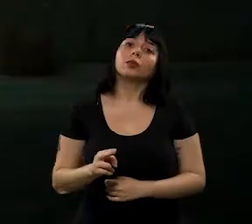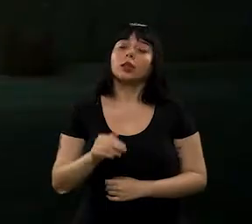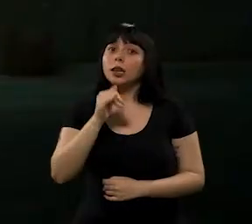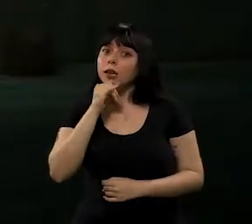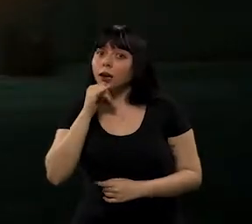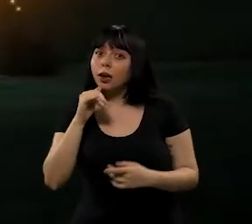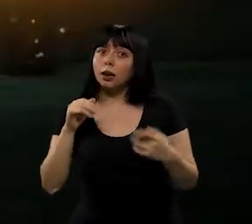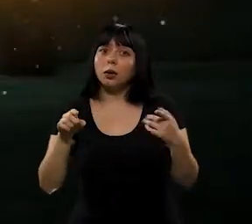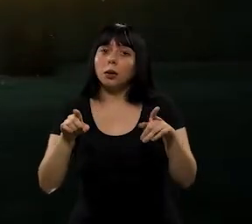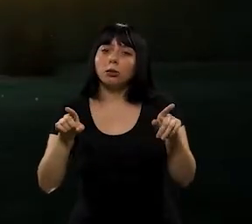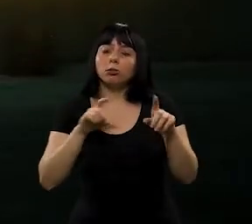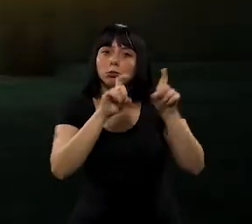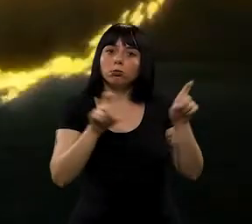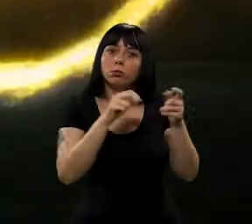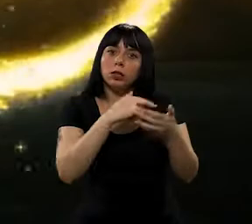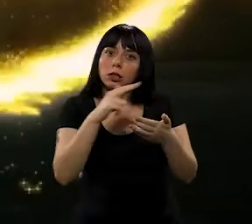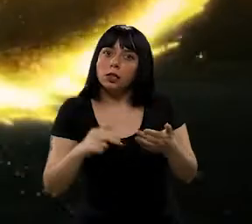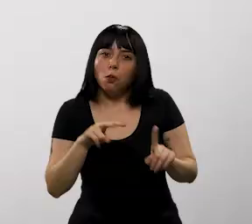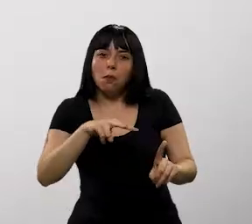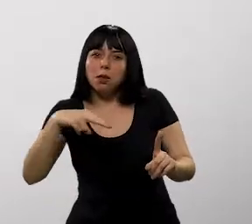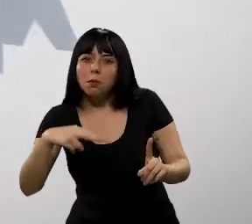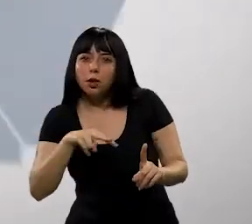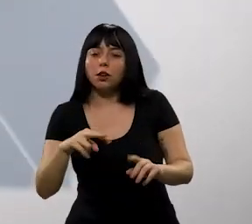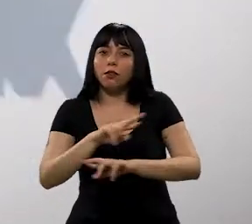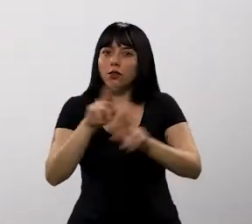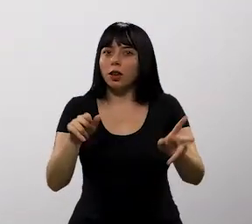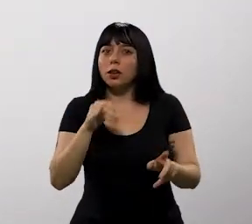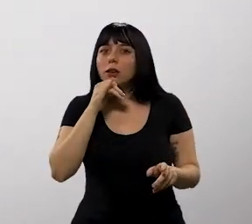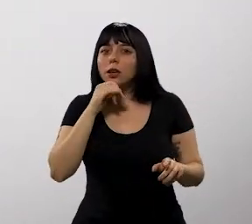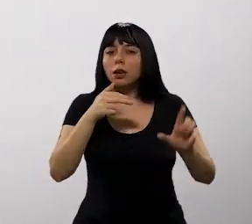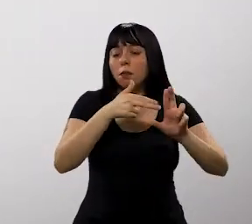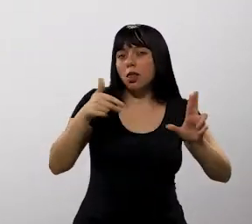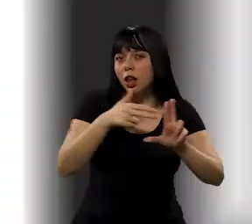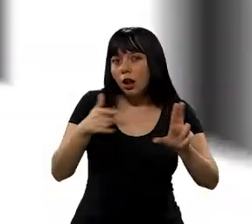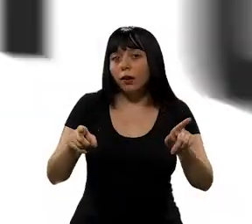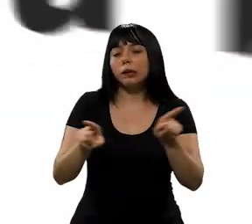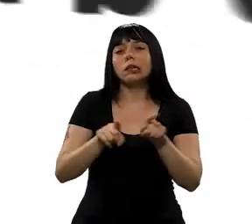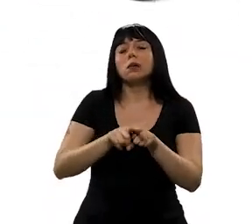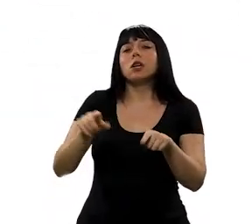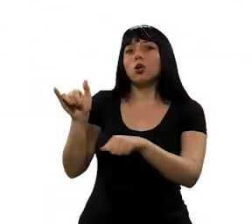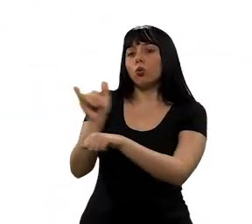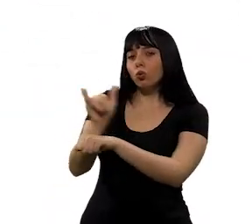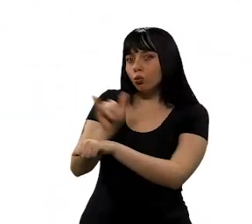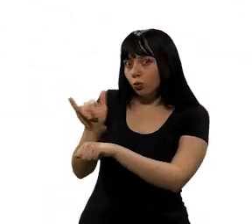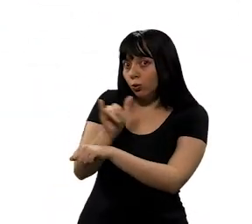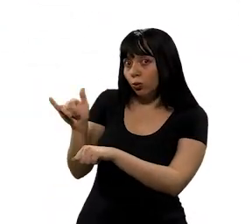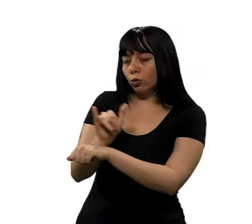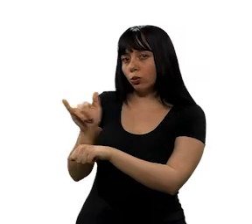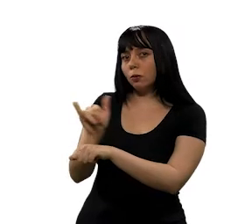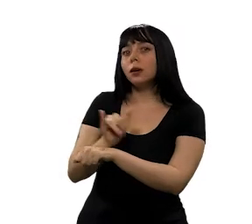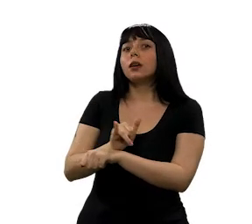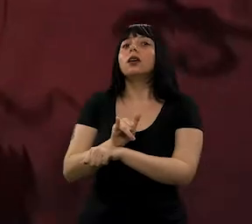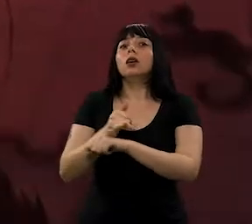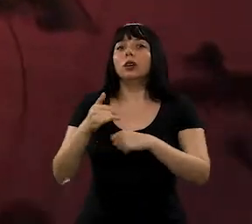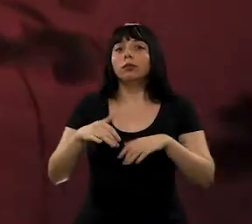digitais trouxe uma nova perspectiva para a animação. Serviços de streaming como a Netflix e outros grandes servidores de vídeos como o